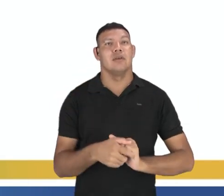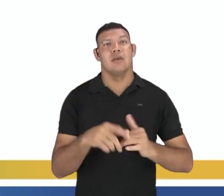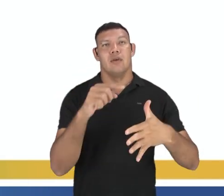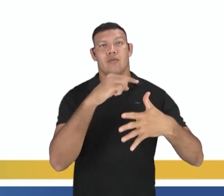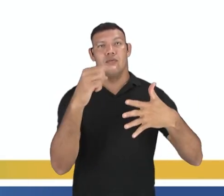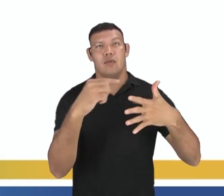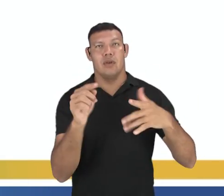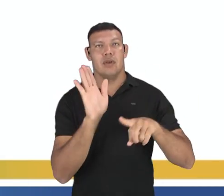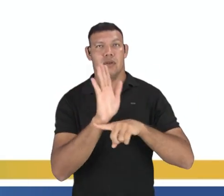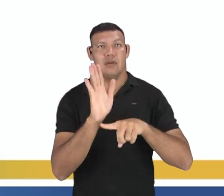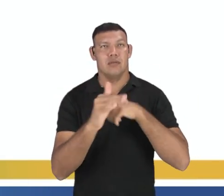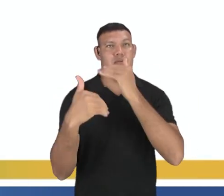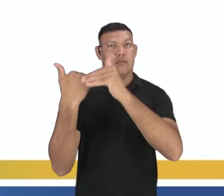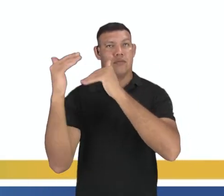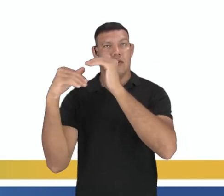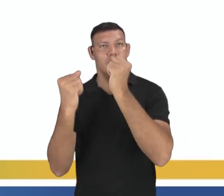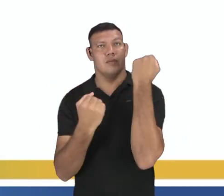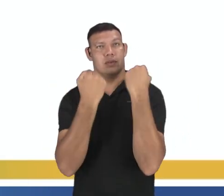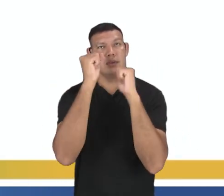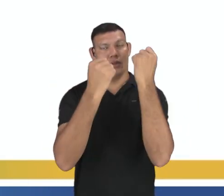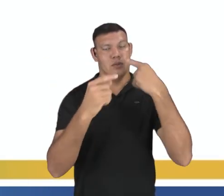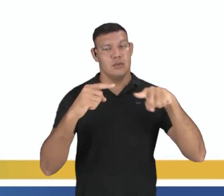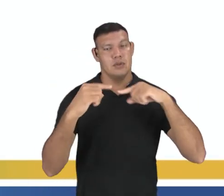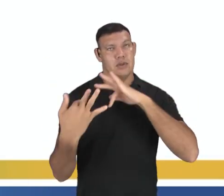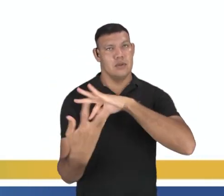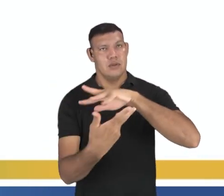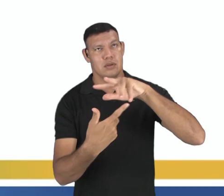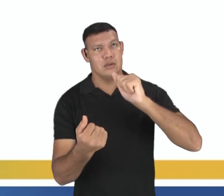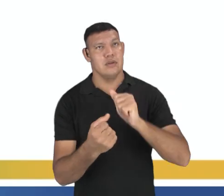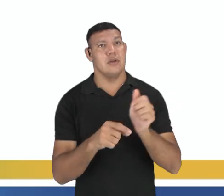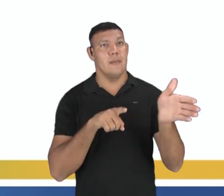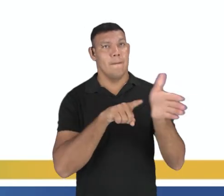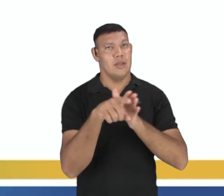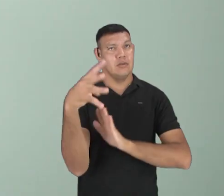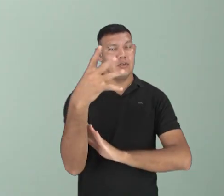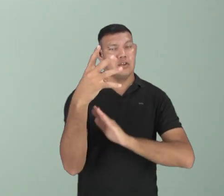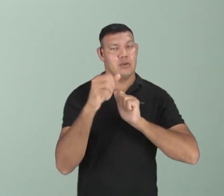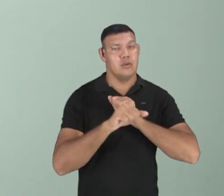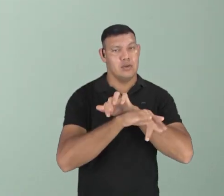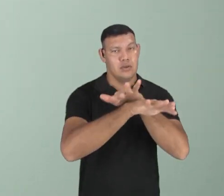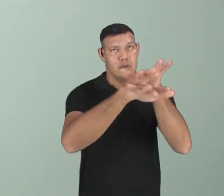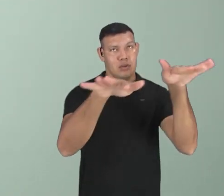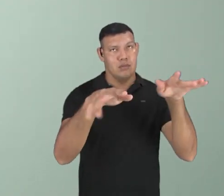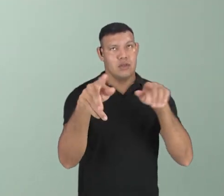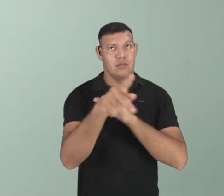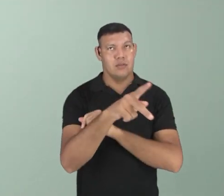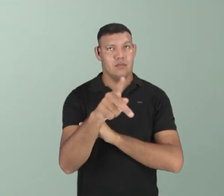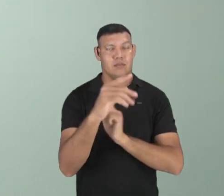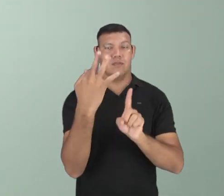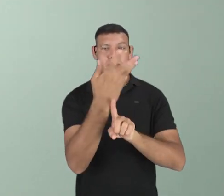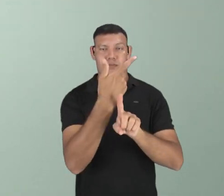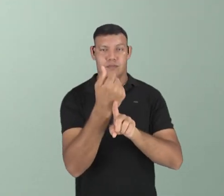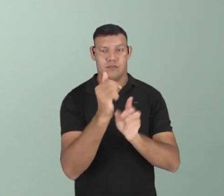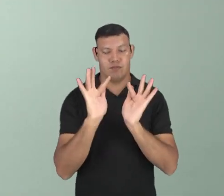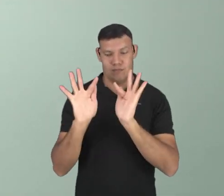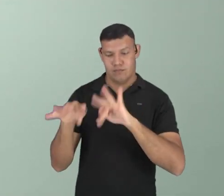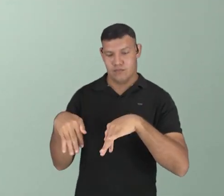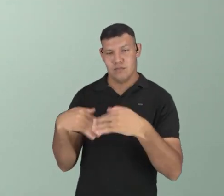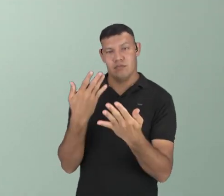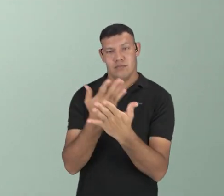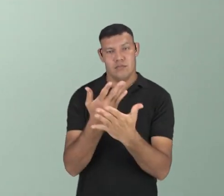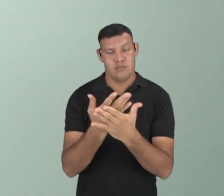mundo e por fim você vai compartilhar as respostas com seu professor de artes gente é isso e finalizamos a nossa aula